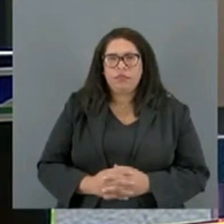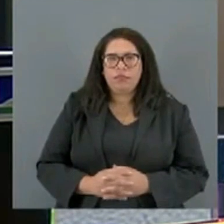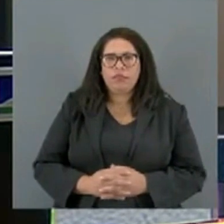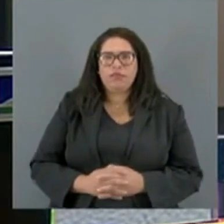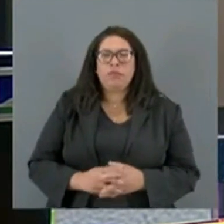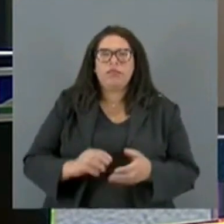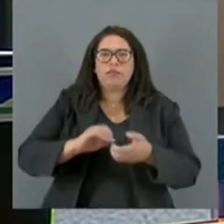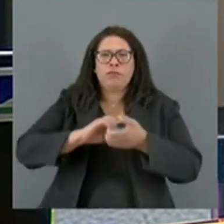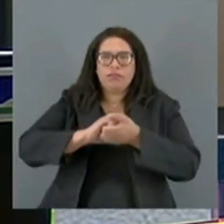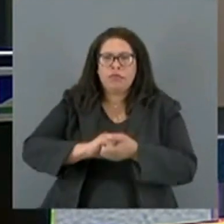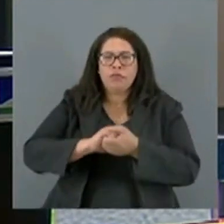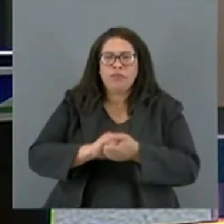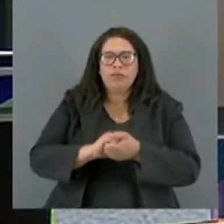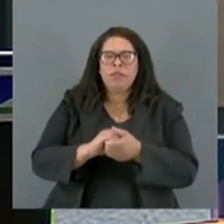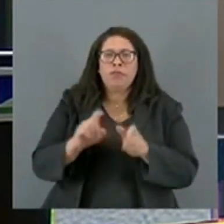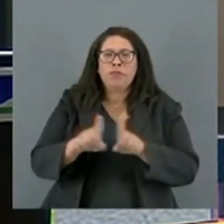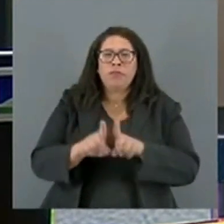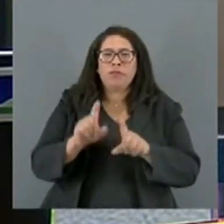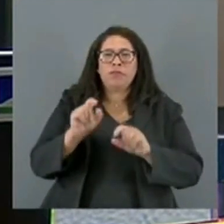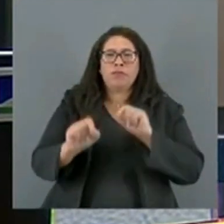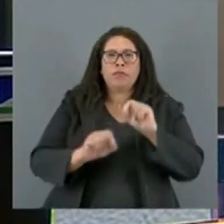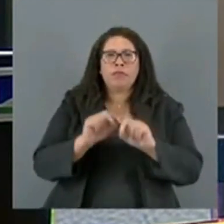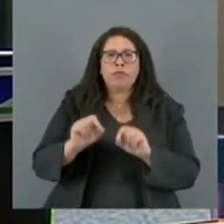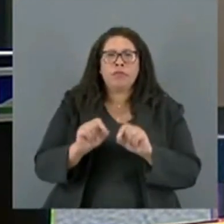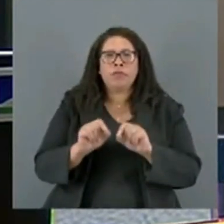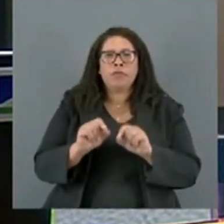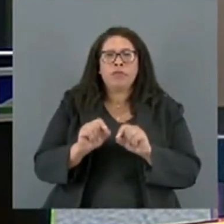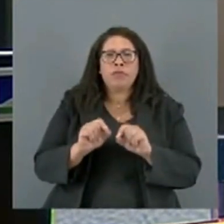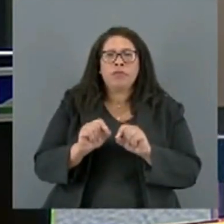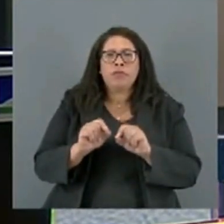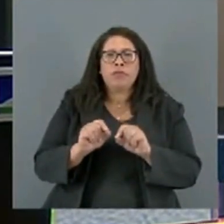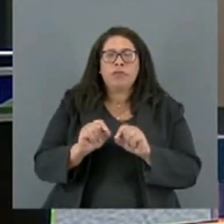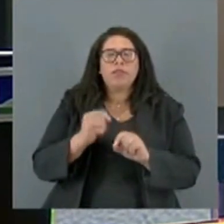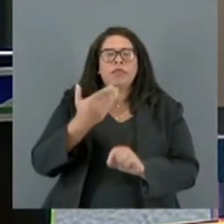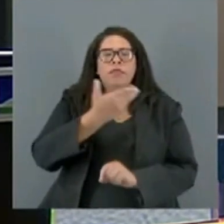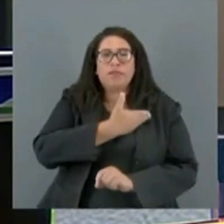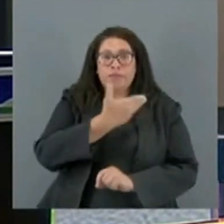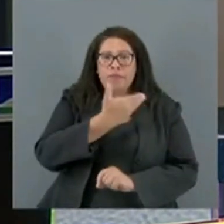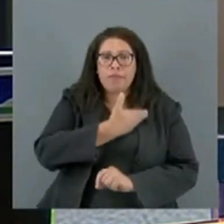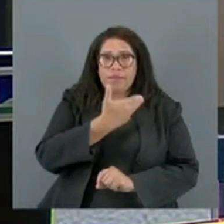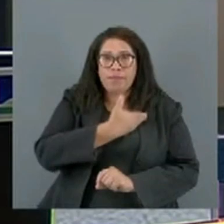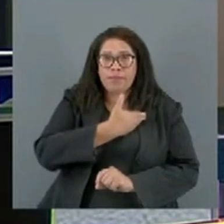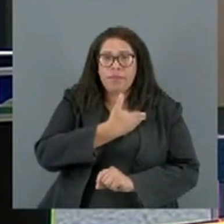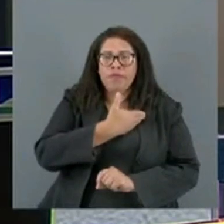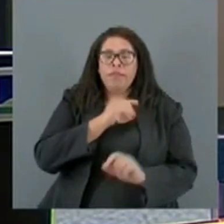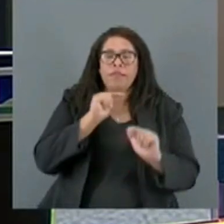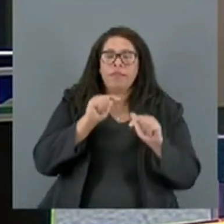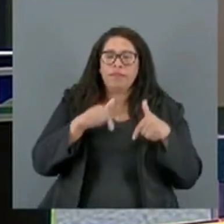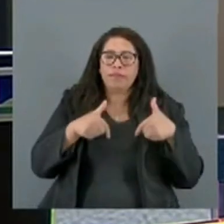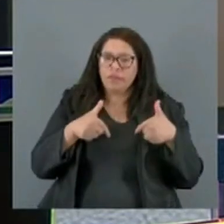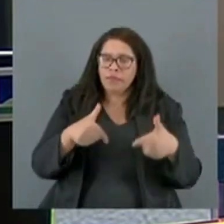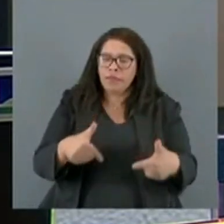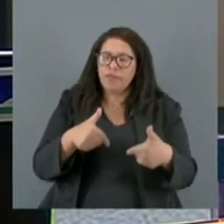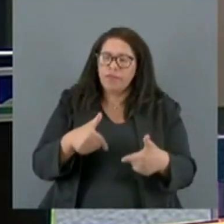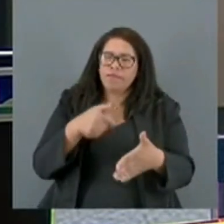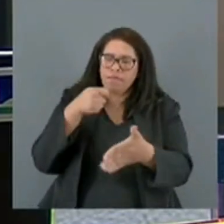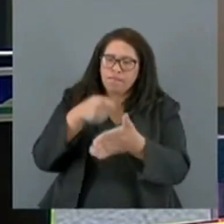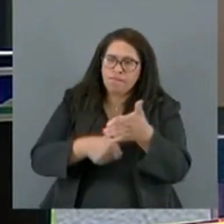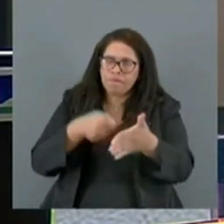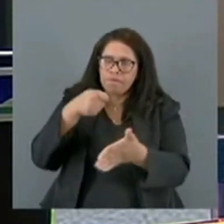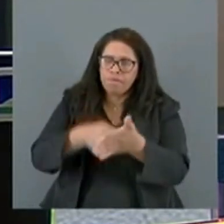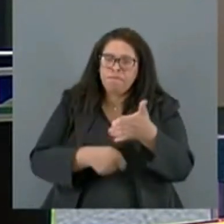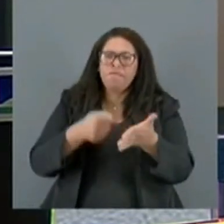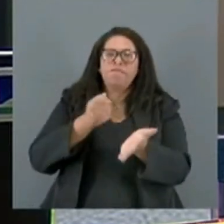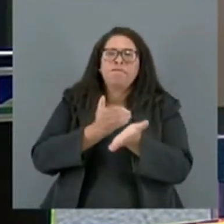Saúdo ainda a meus eminentes colegas de luta, esta luta que